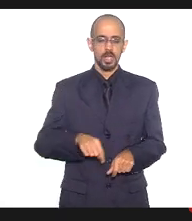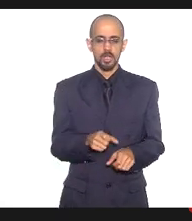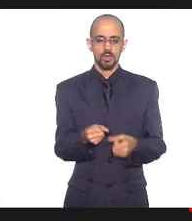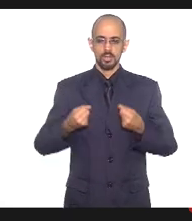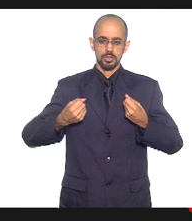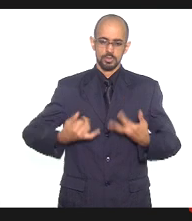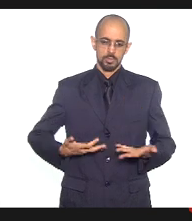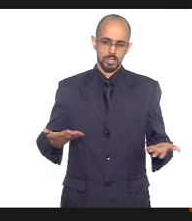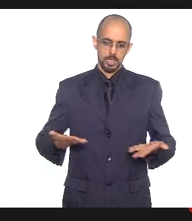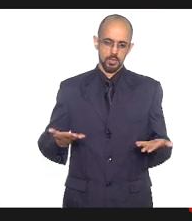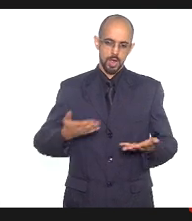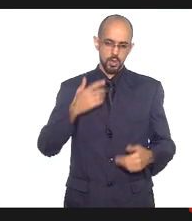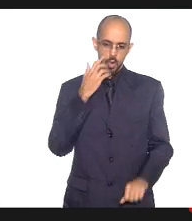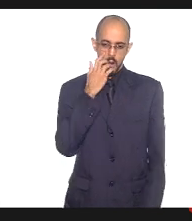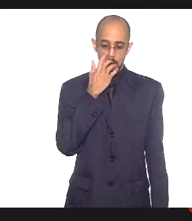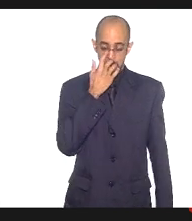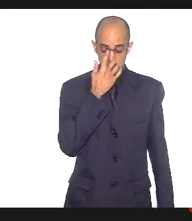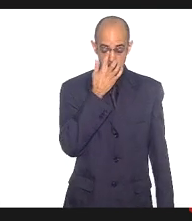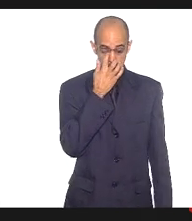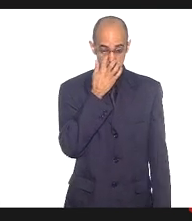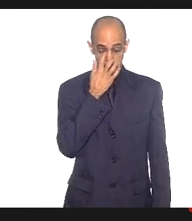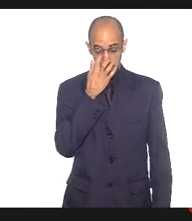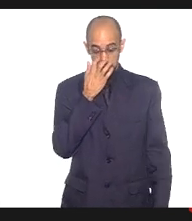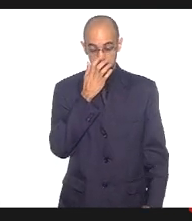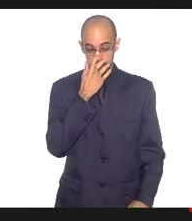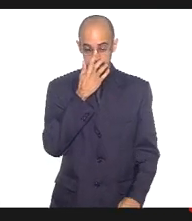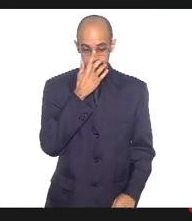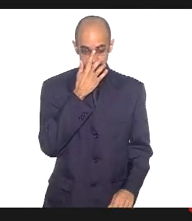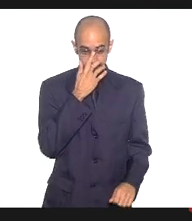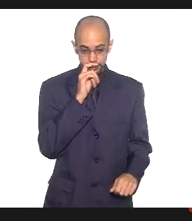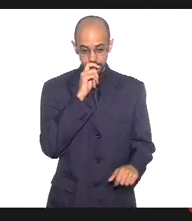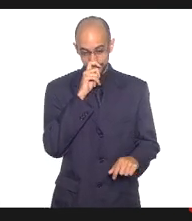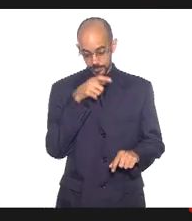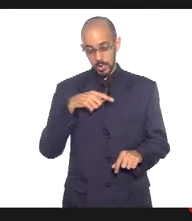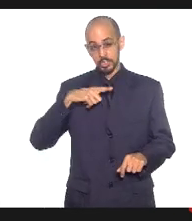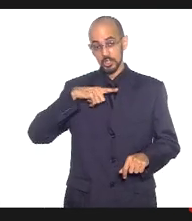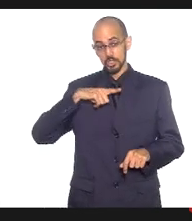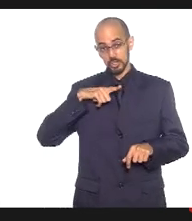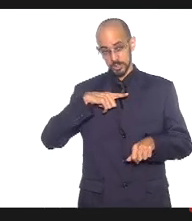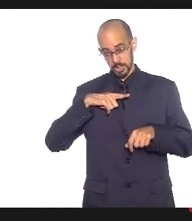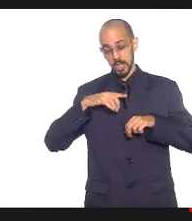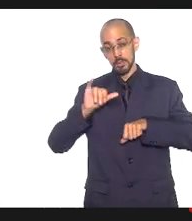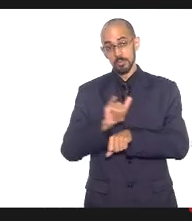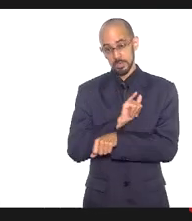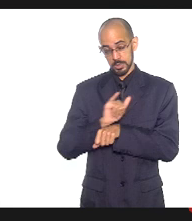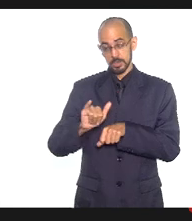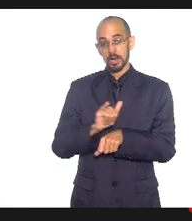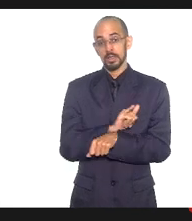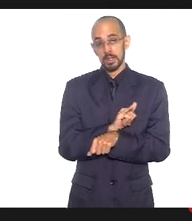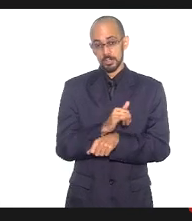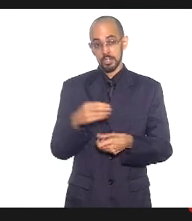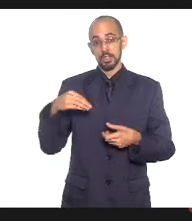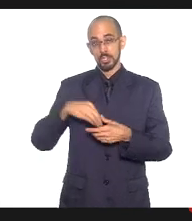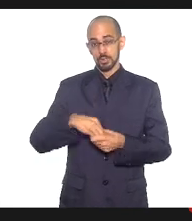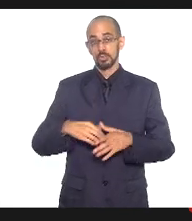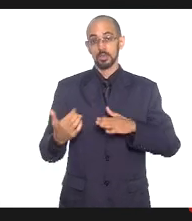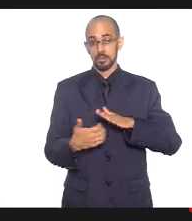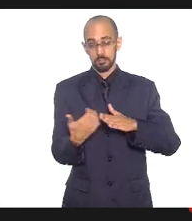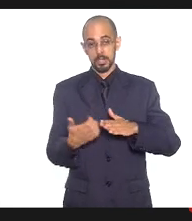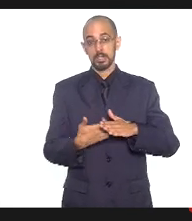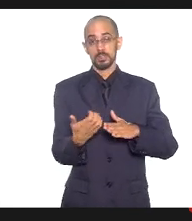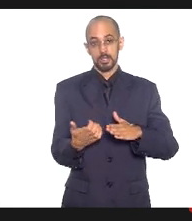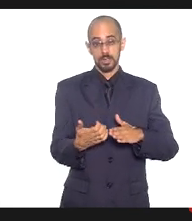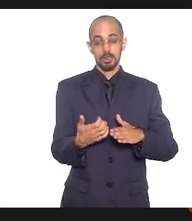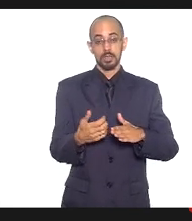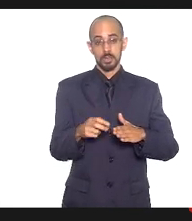tentando construir aqui para os senhores, que existe sim um plano estratégico da companhia, e